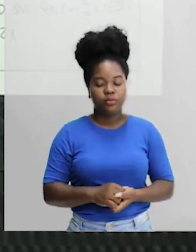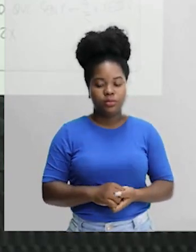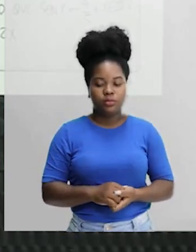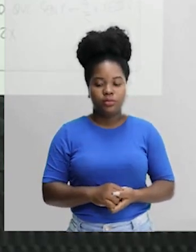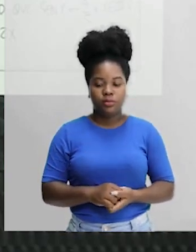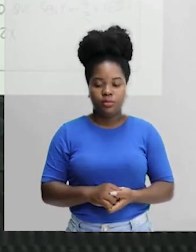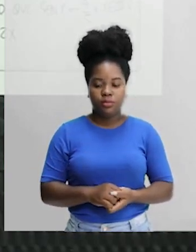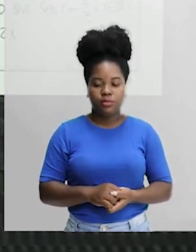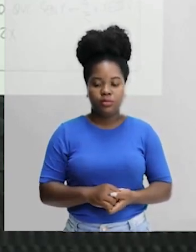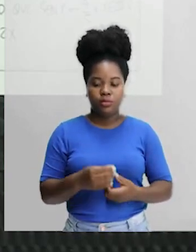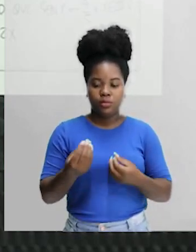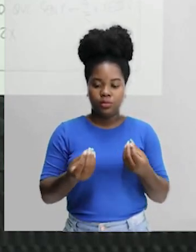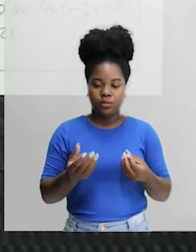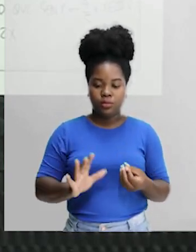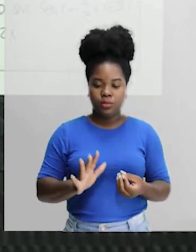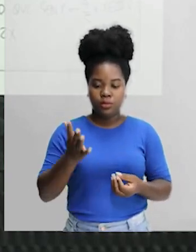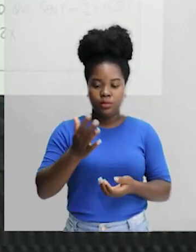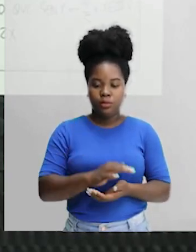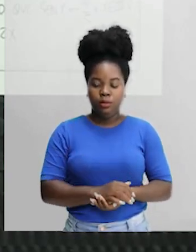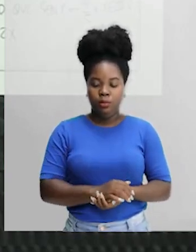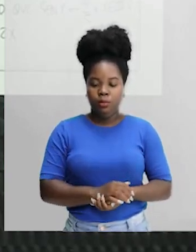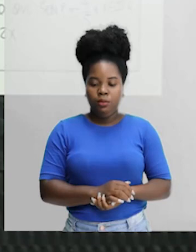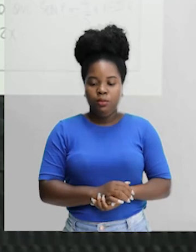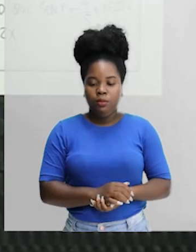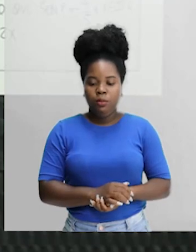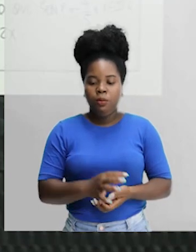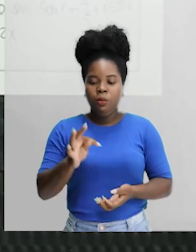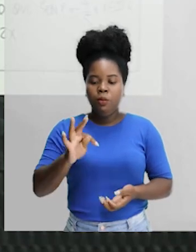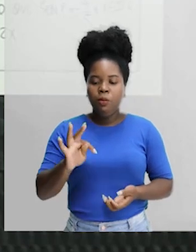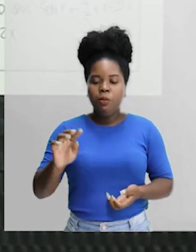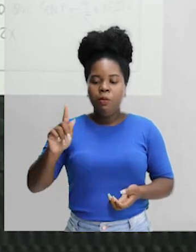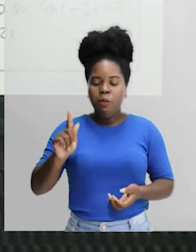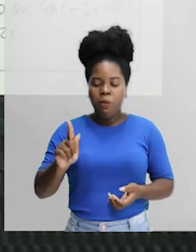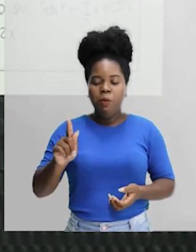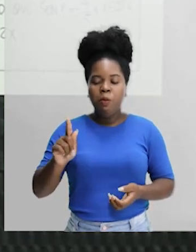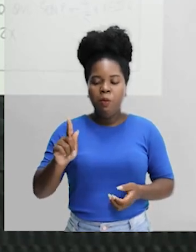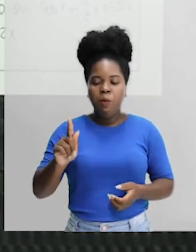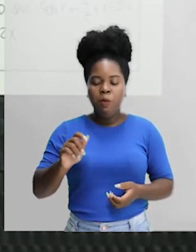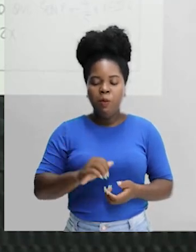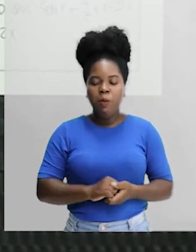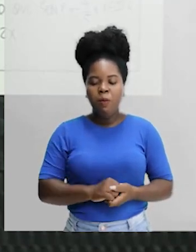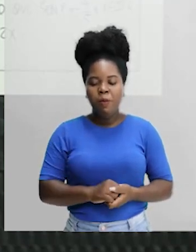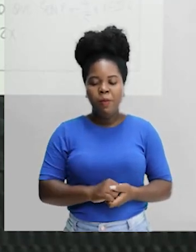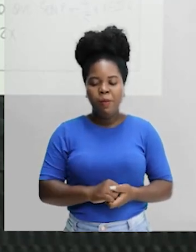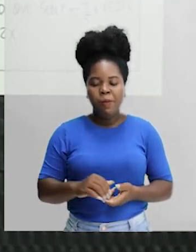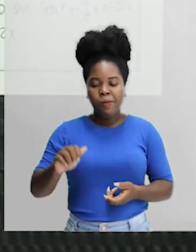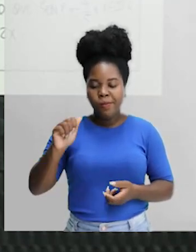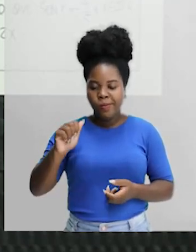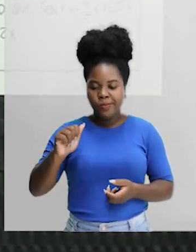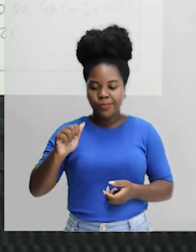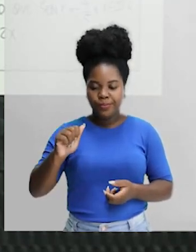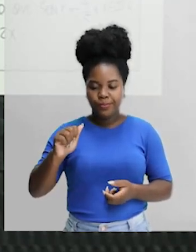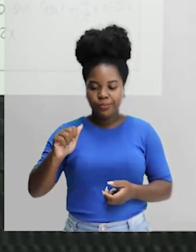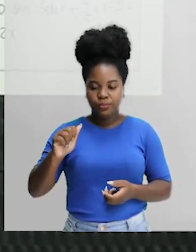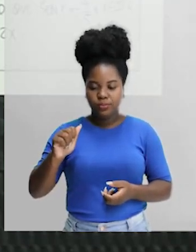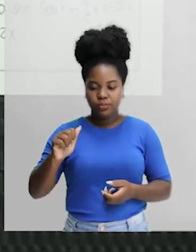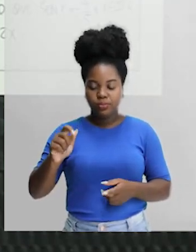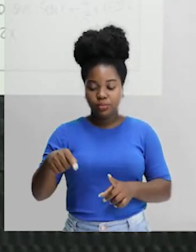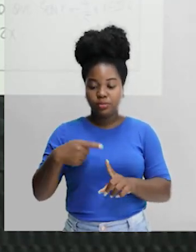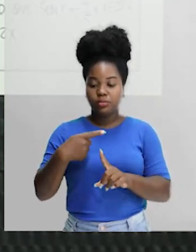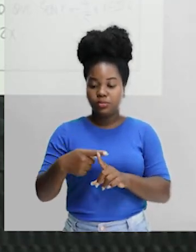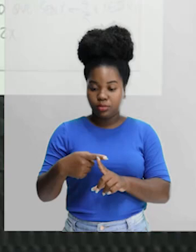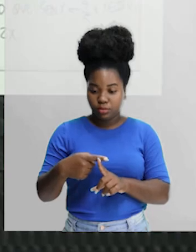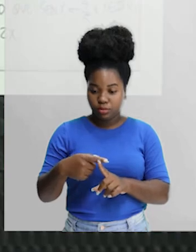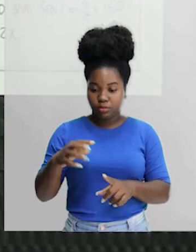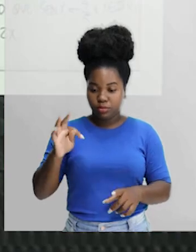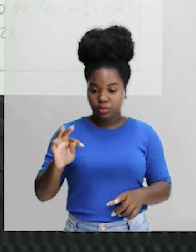tá? Então como é que é aqui? Você vai ter aqui em cima tangente de A